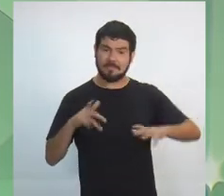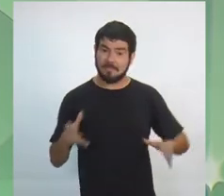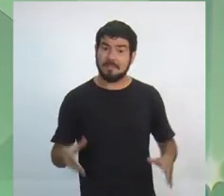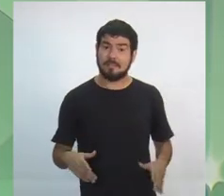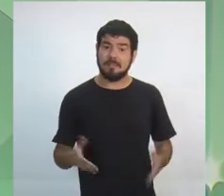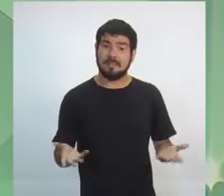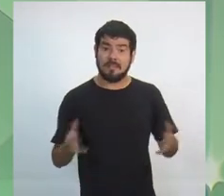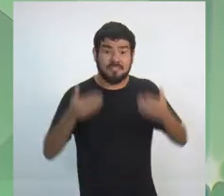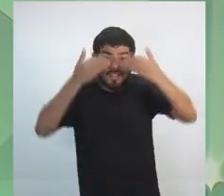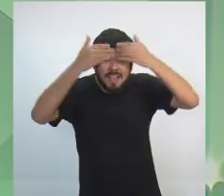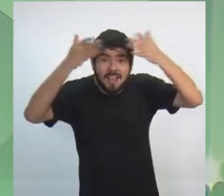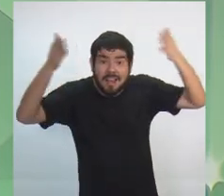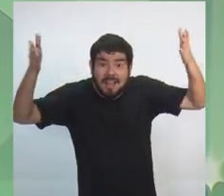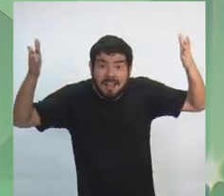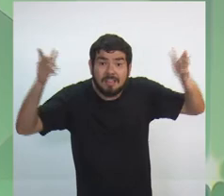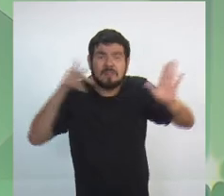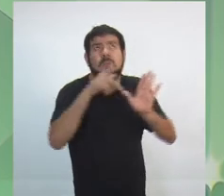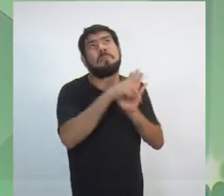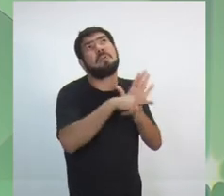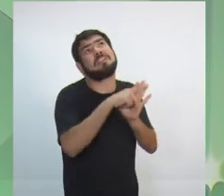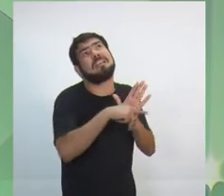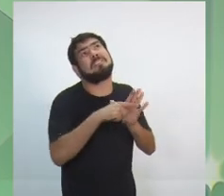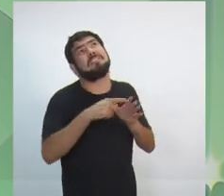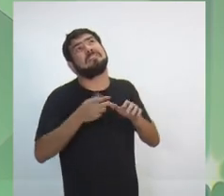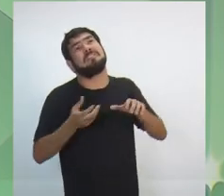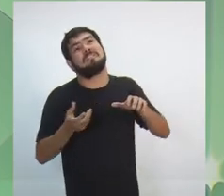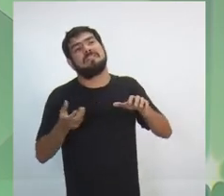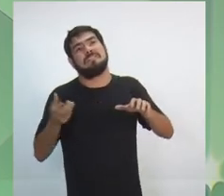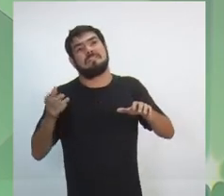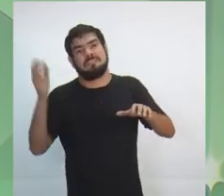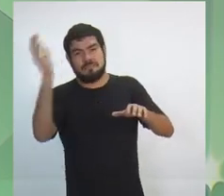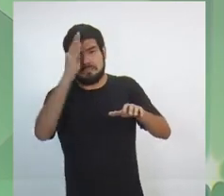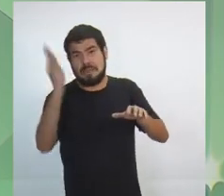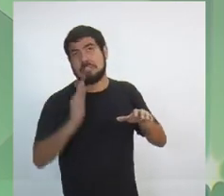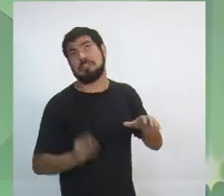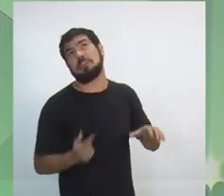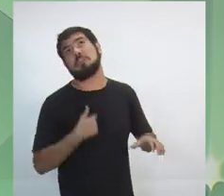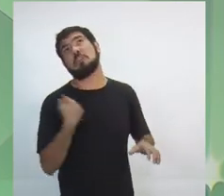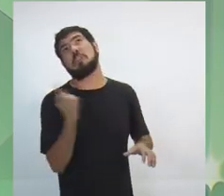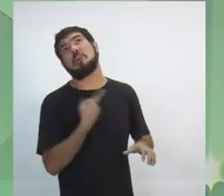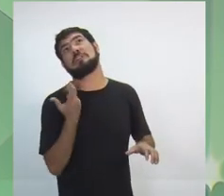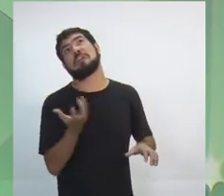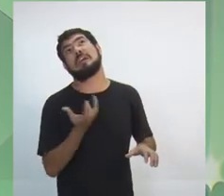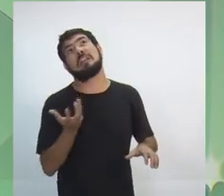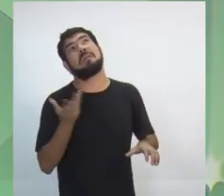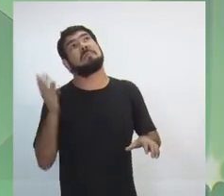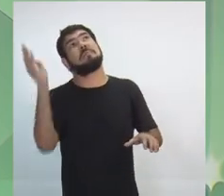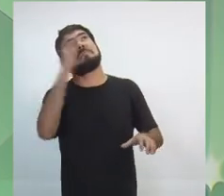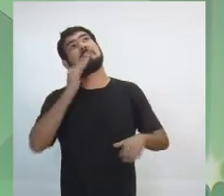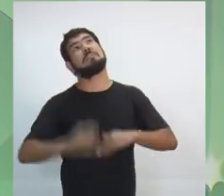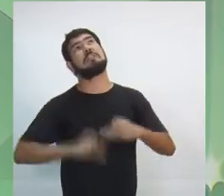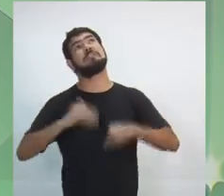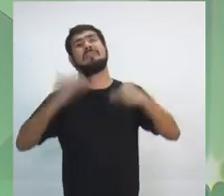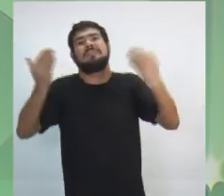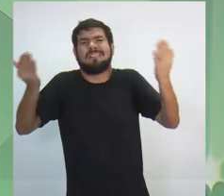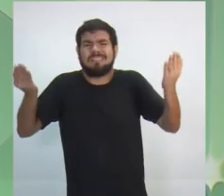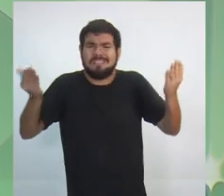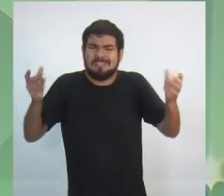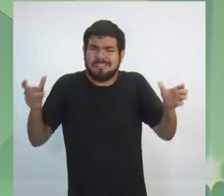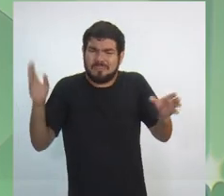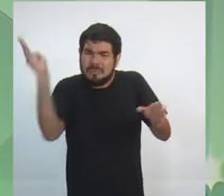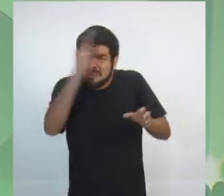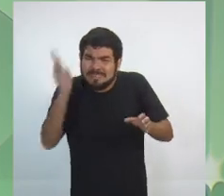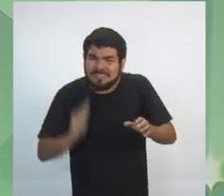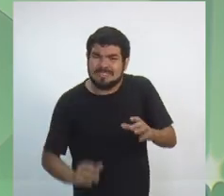aí fica claro, nesse projeto todo de Brasil que se quer, né? O Brasil que nós queremos é o Brasil do desenvolvimento, e esse Brasil